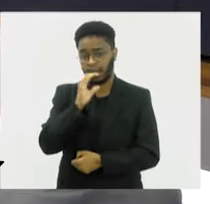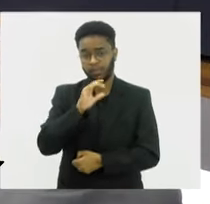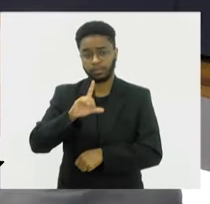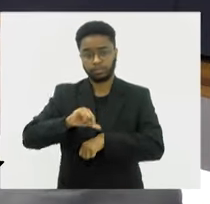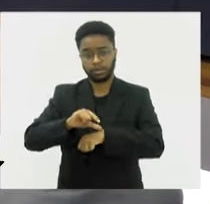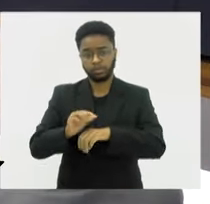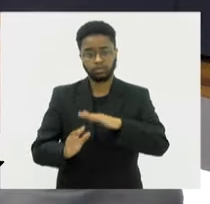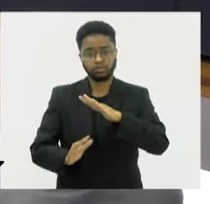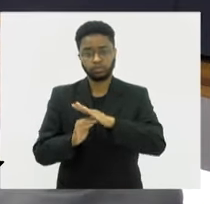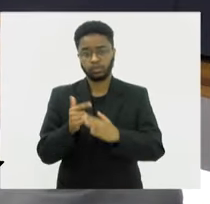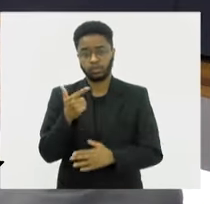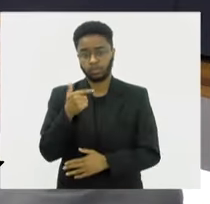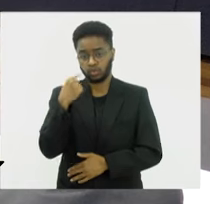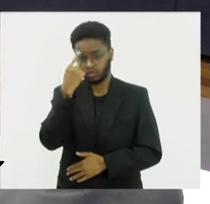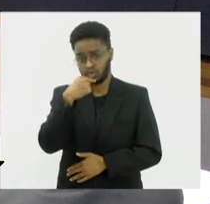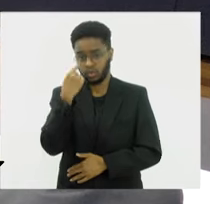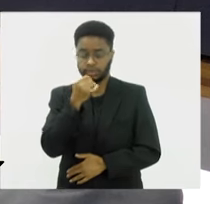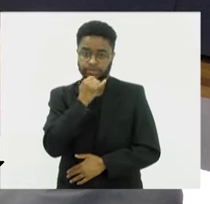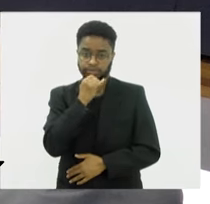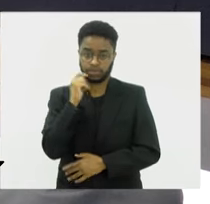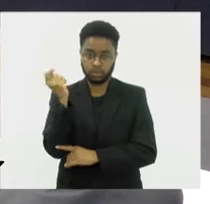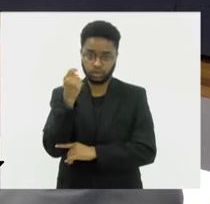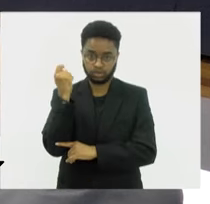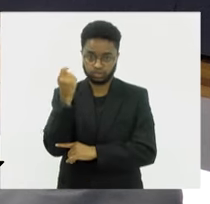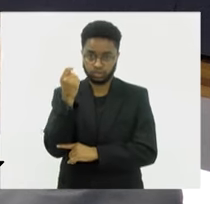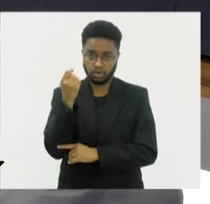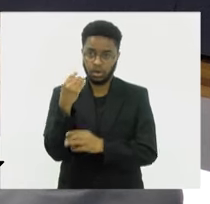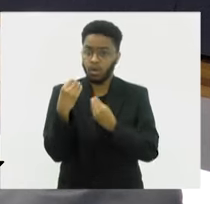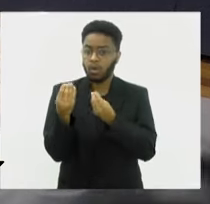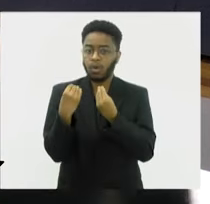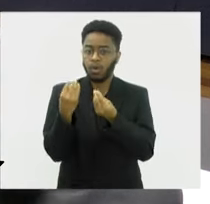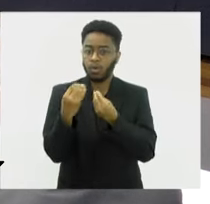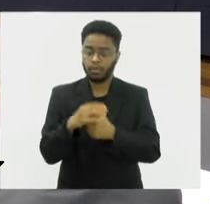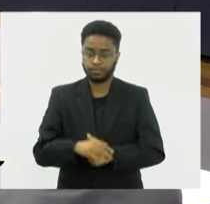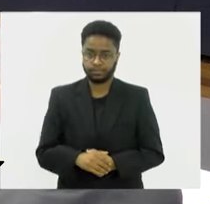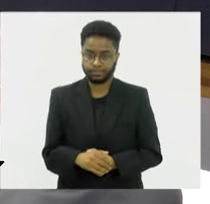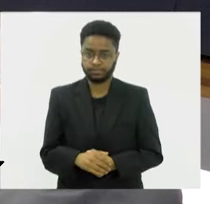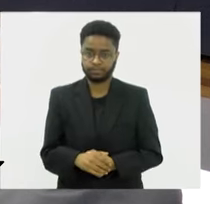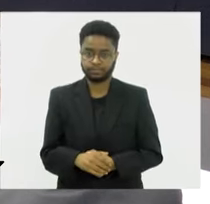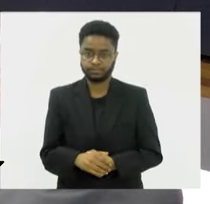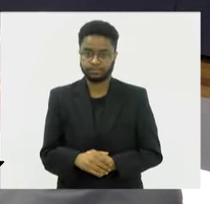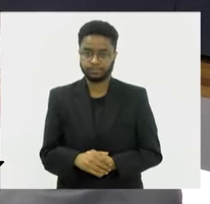horas. Vide Rio Grande do Sul. Como é que cumpre?